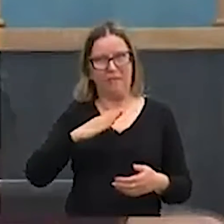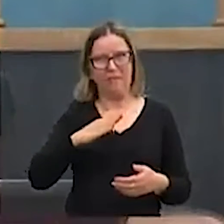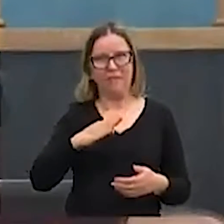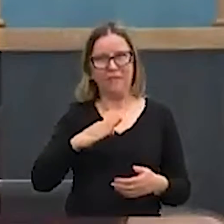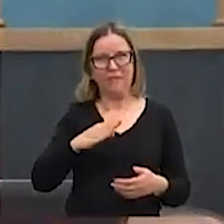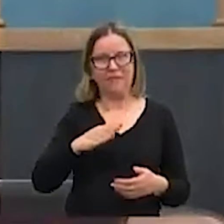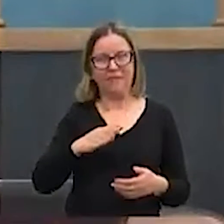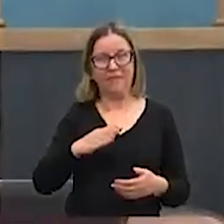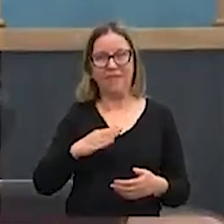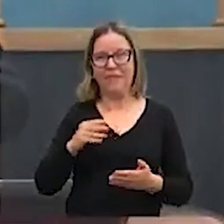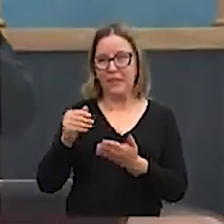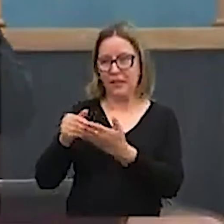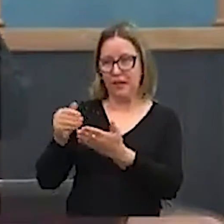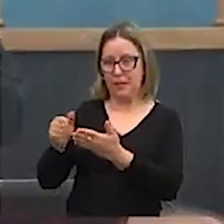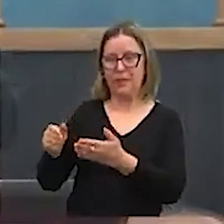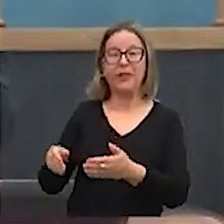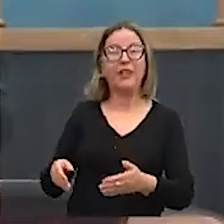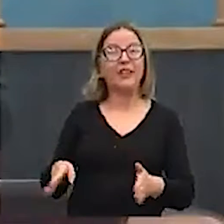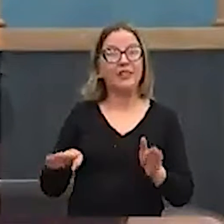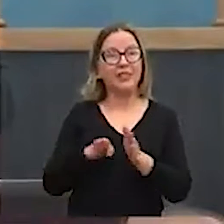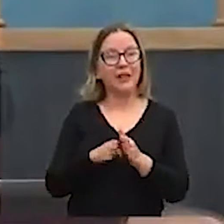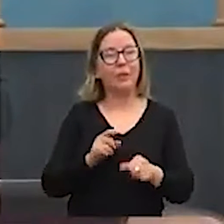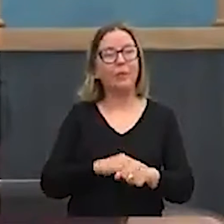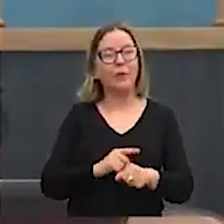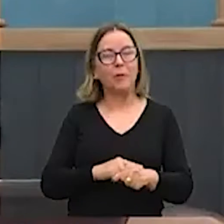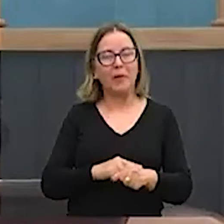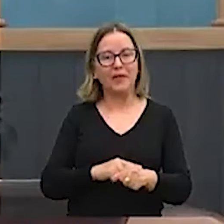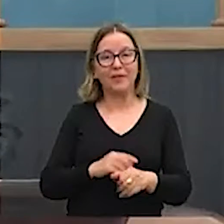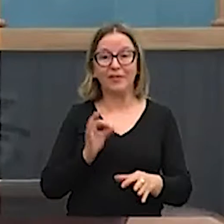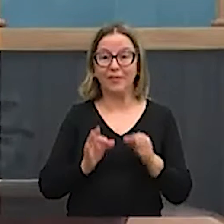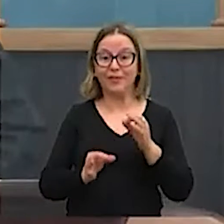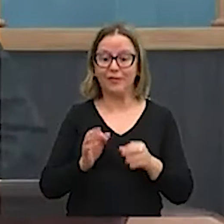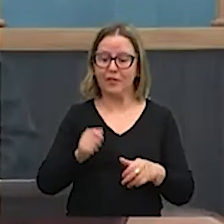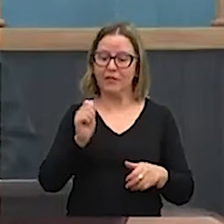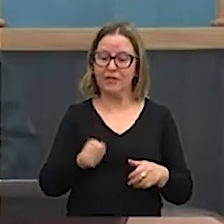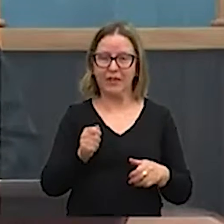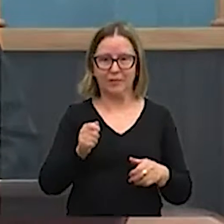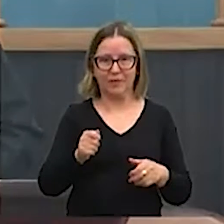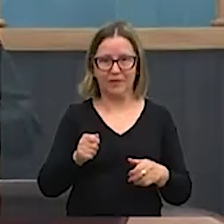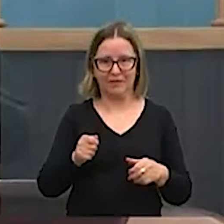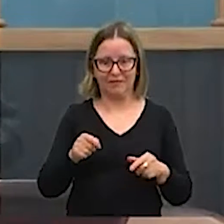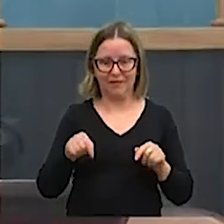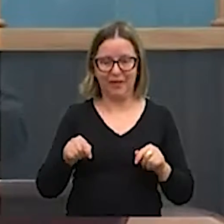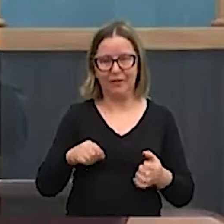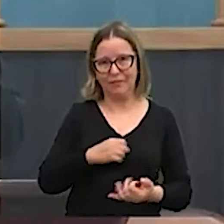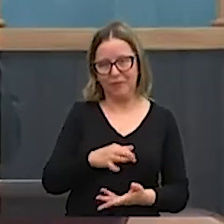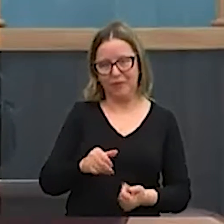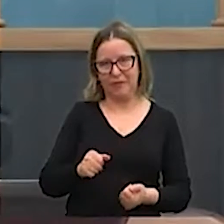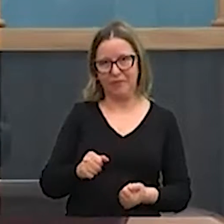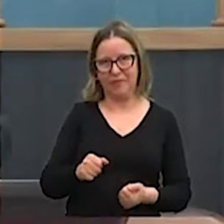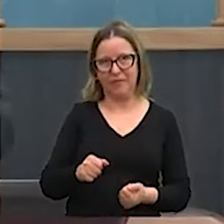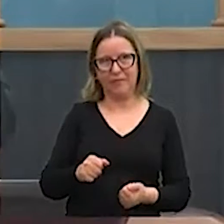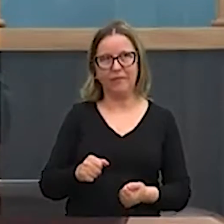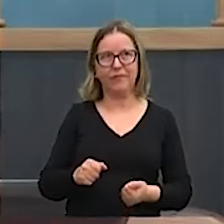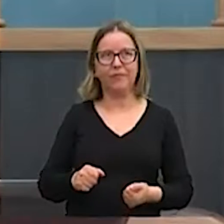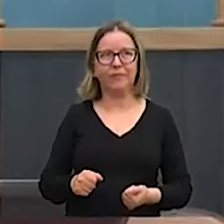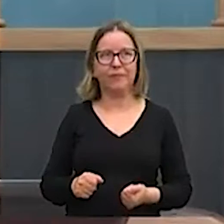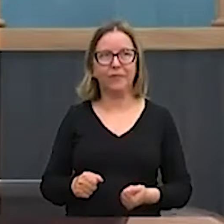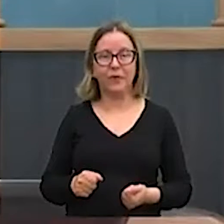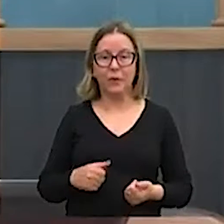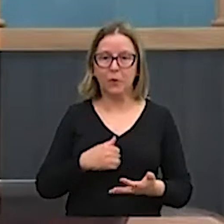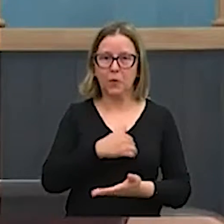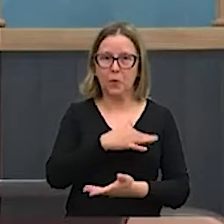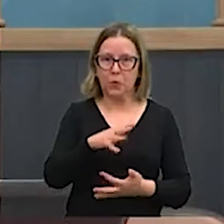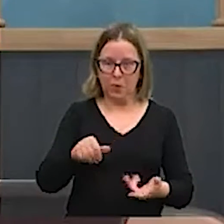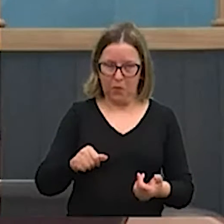assim: chegou o momento. Chegou o momento do julgamento deste mundo. O mundo estava prestes a crucificar